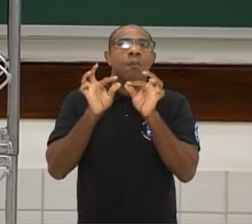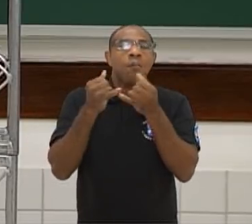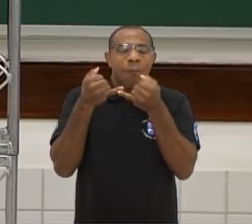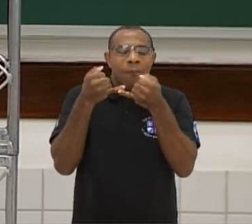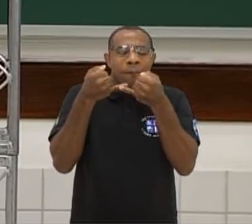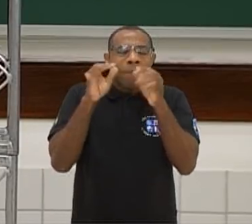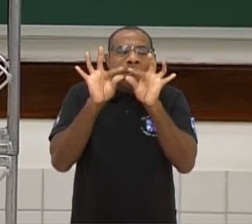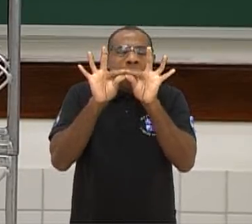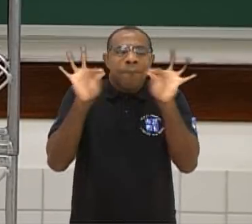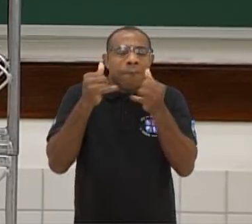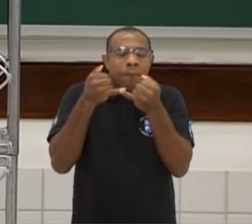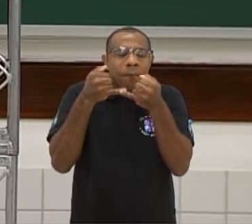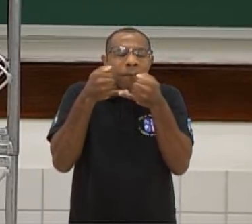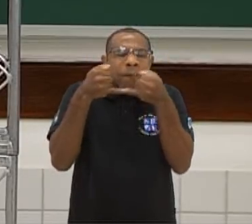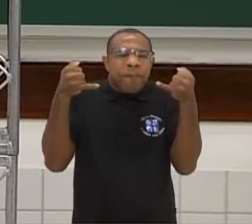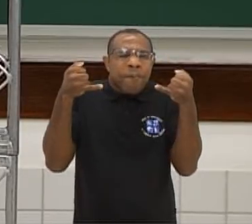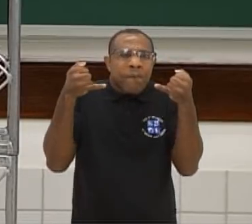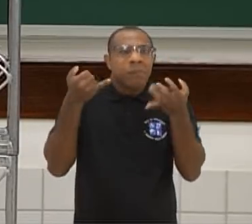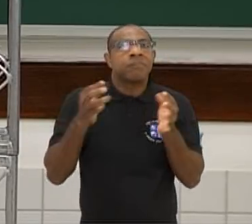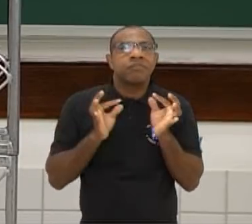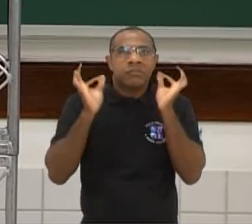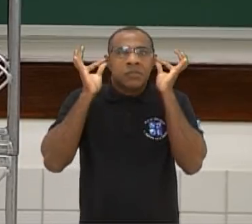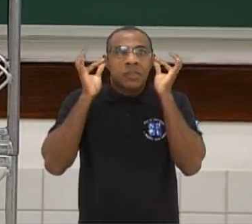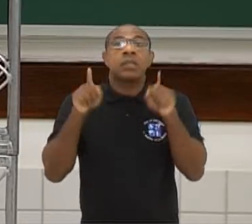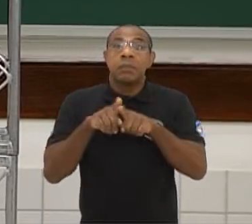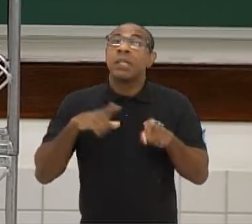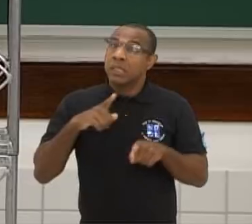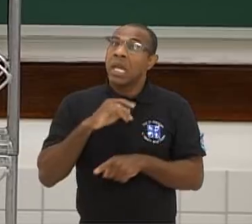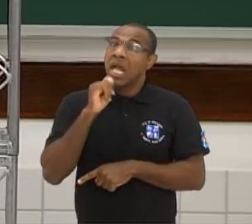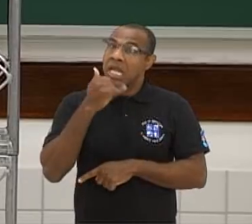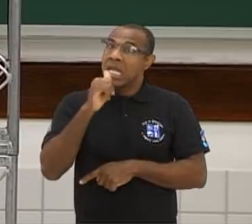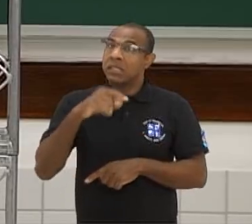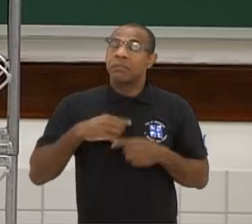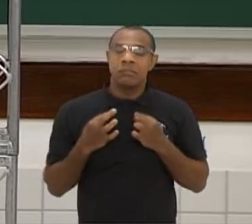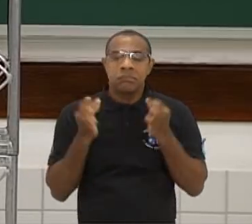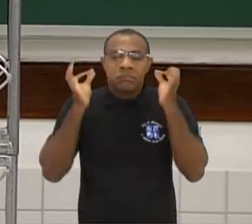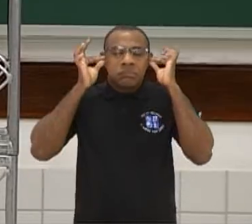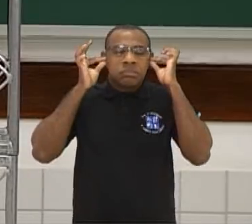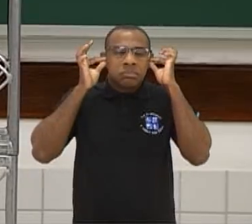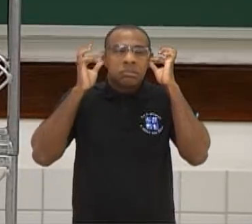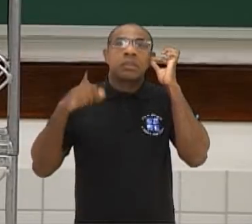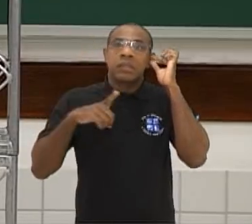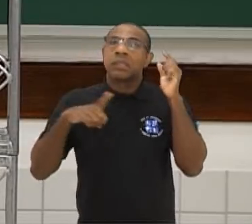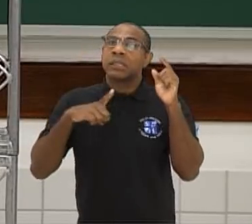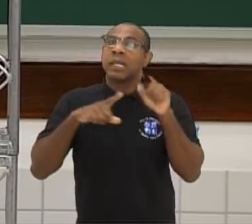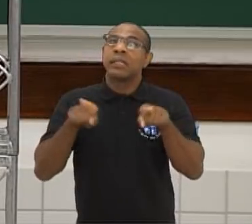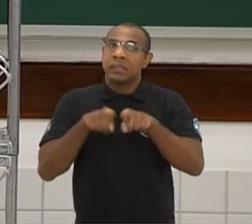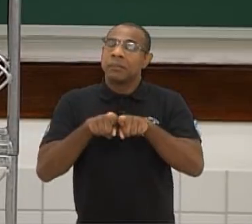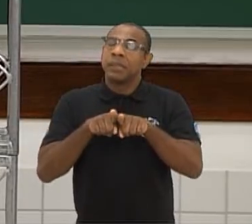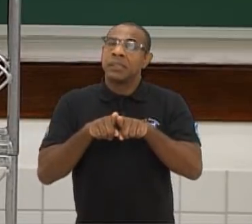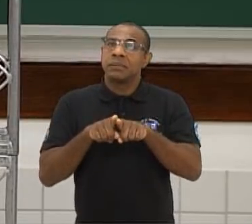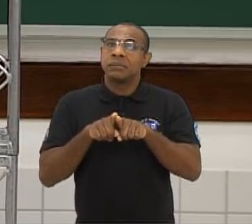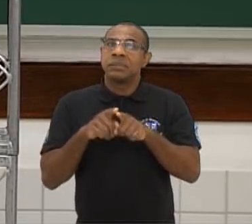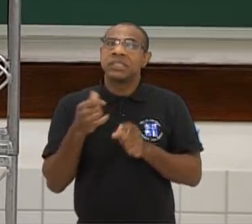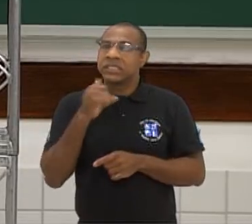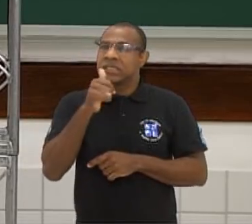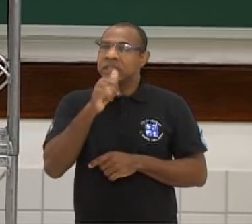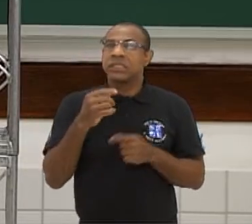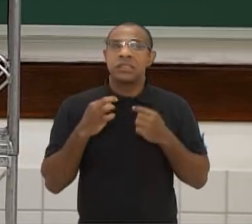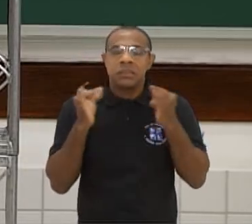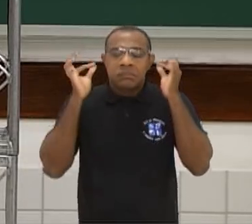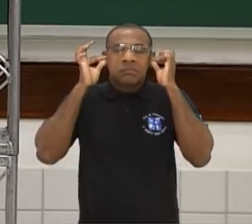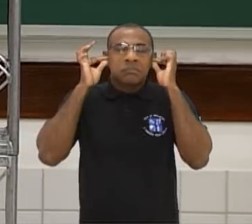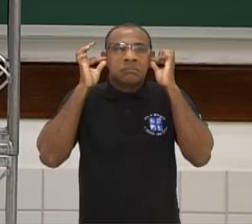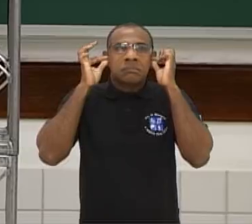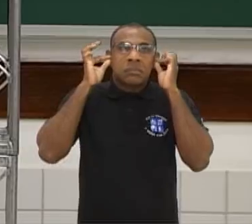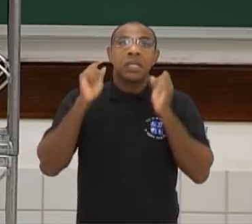Então, dependendo de quanta corrente elétrica eu quero para aquele circuito, para aquele dispositivo, eu vou